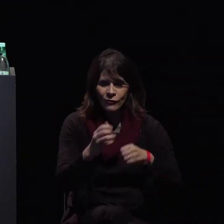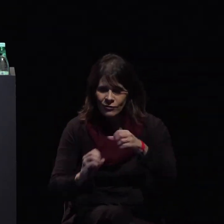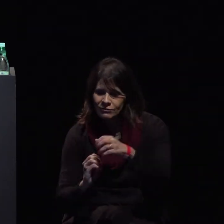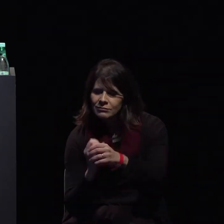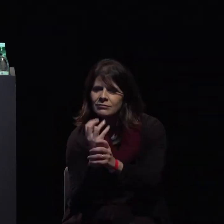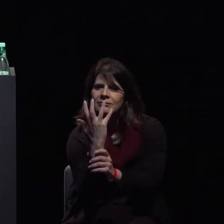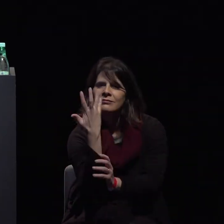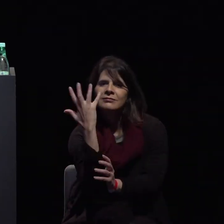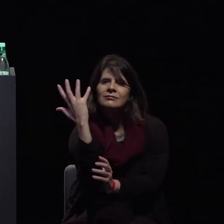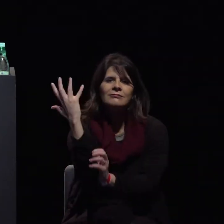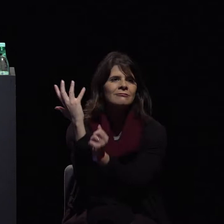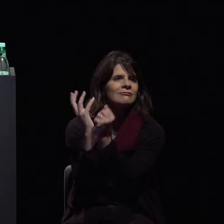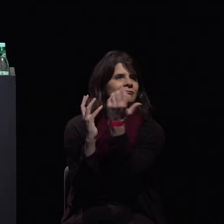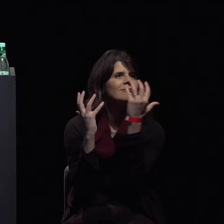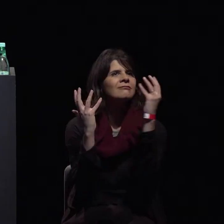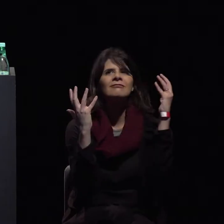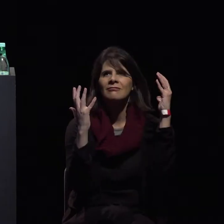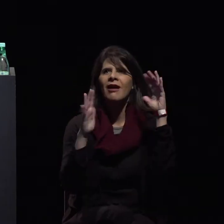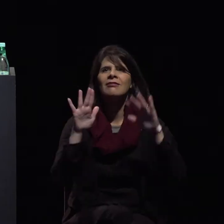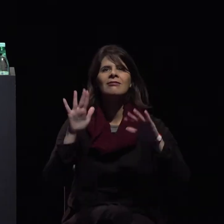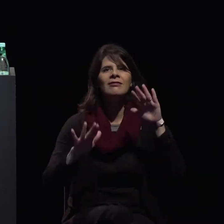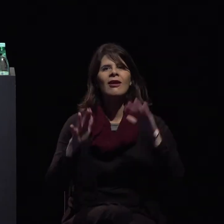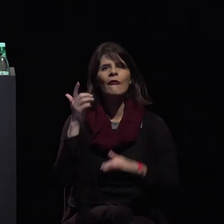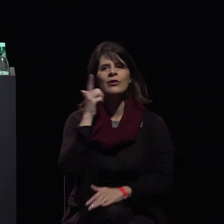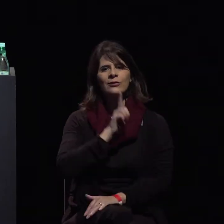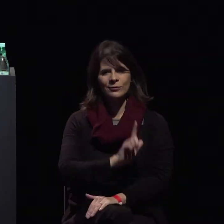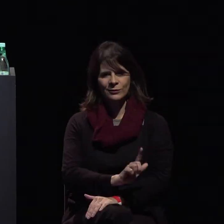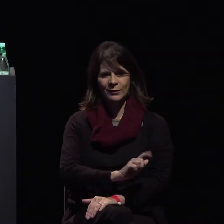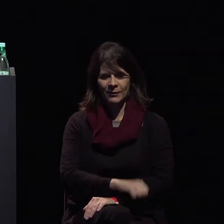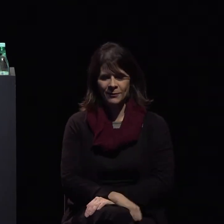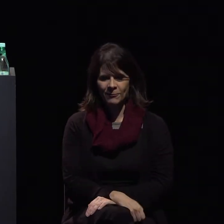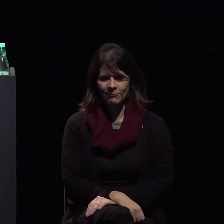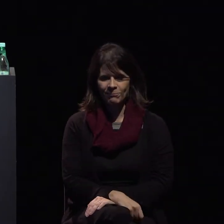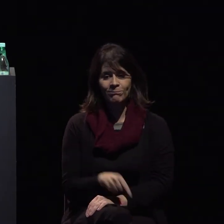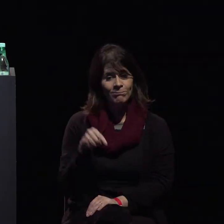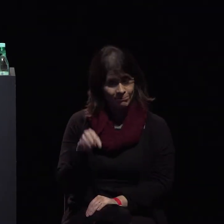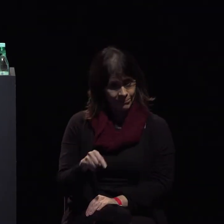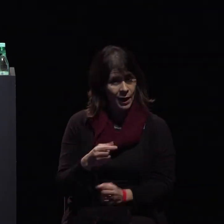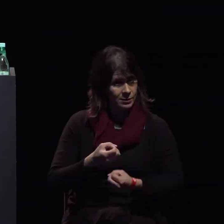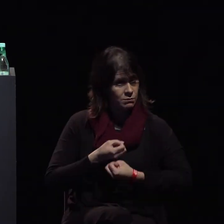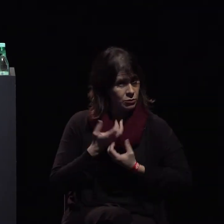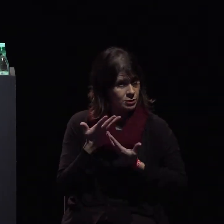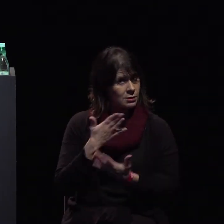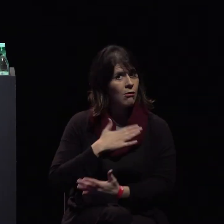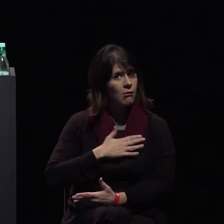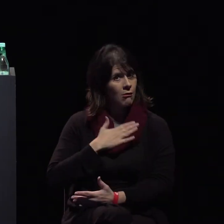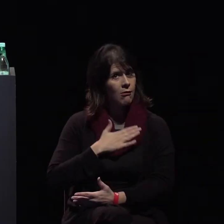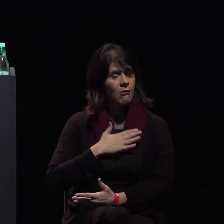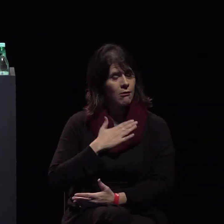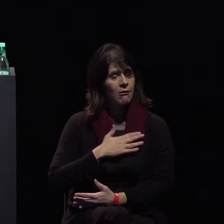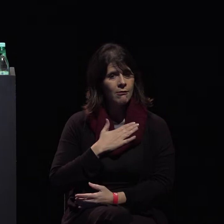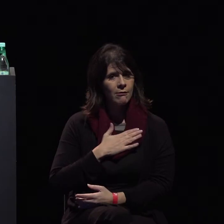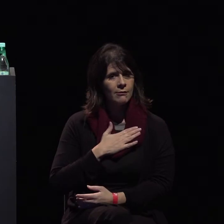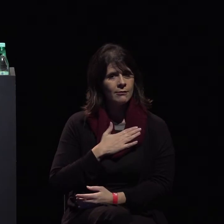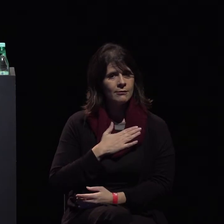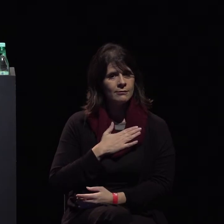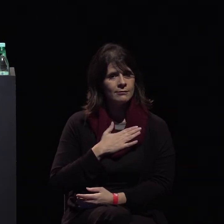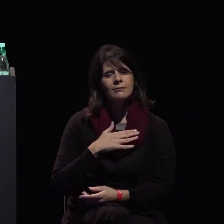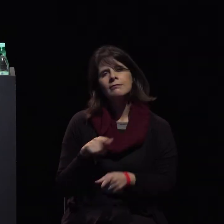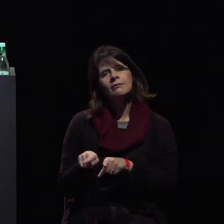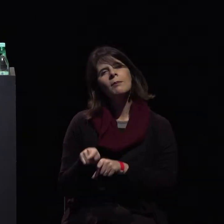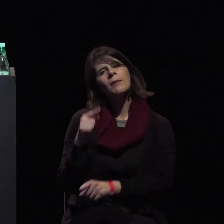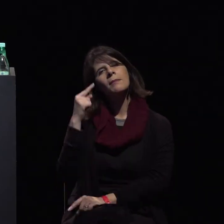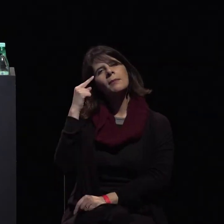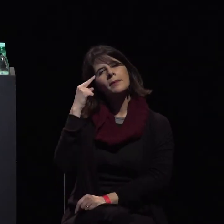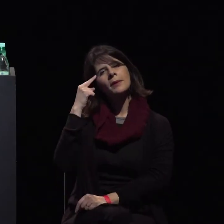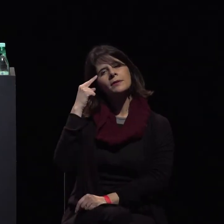surgirão. Eu gosto bastante dessa poesia, e também de pensar